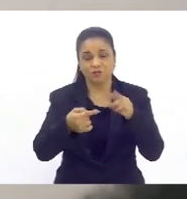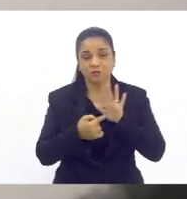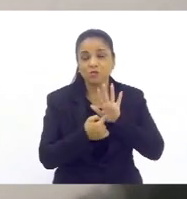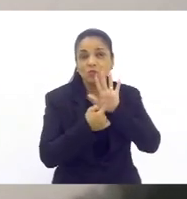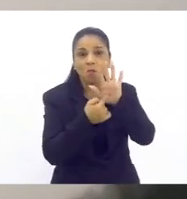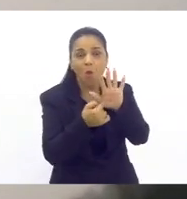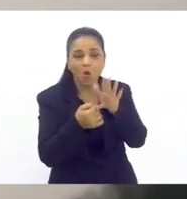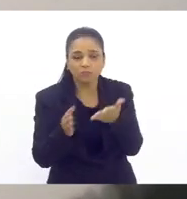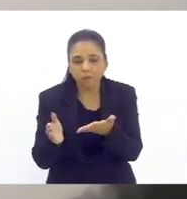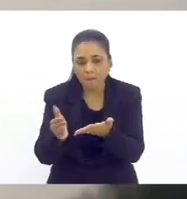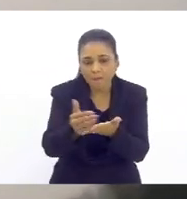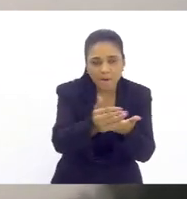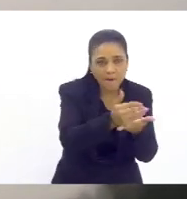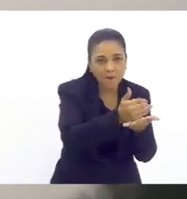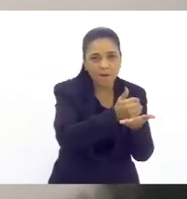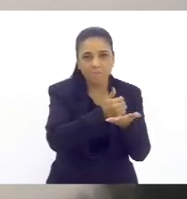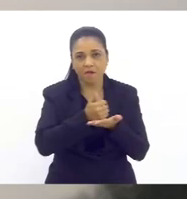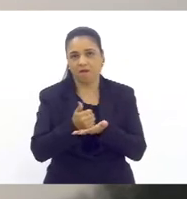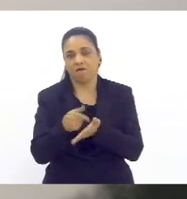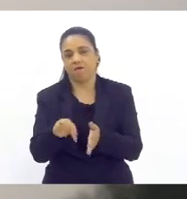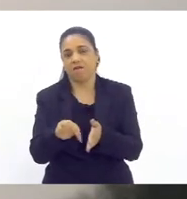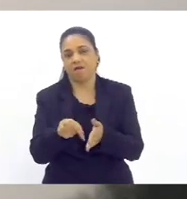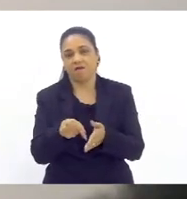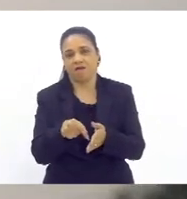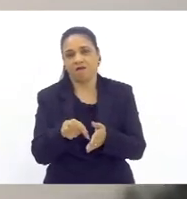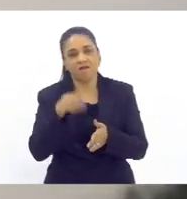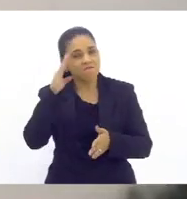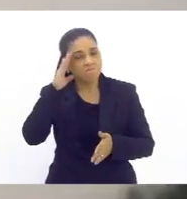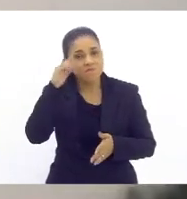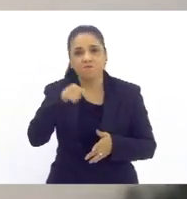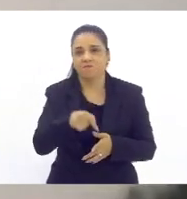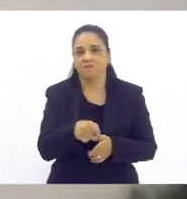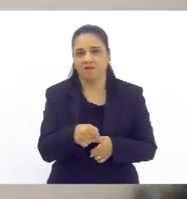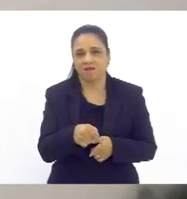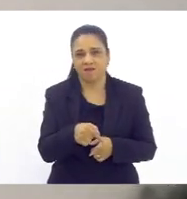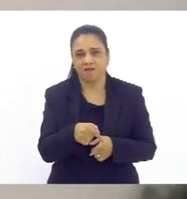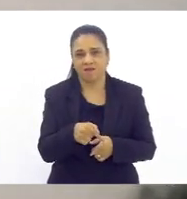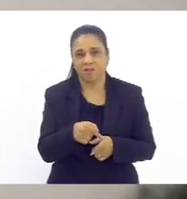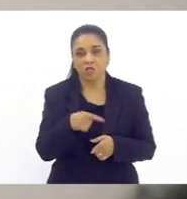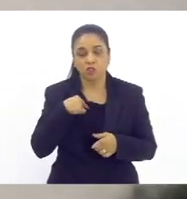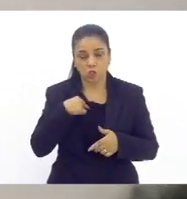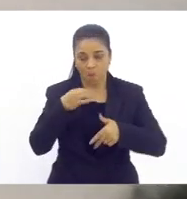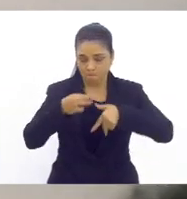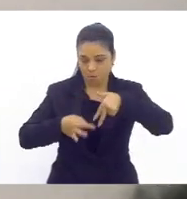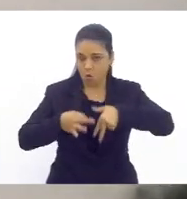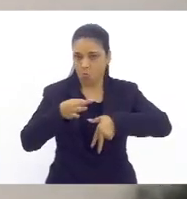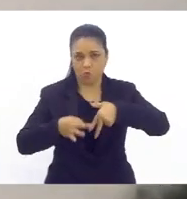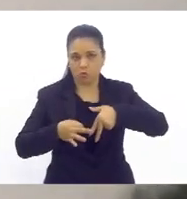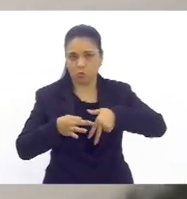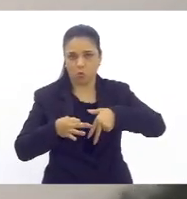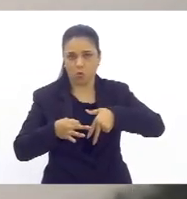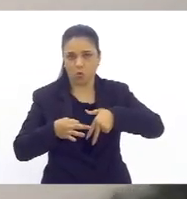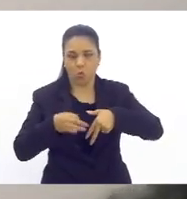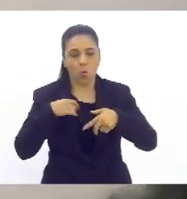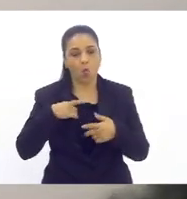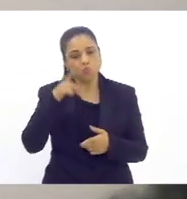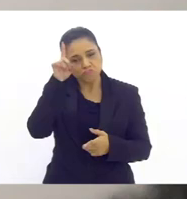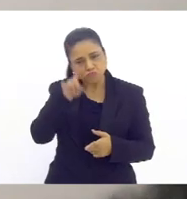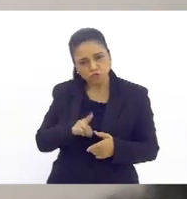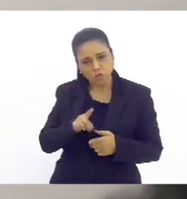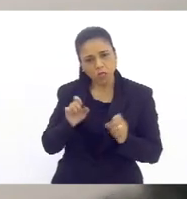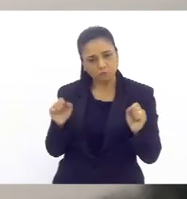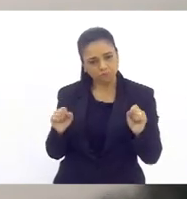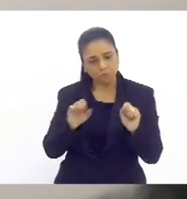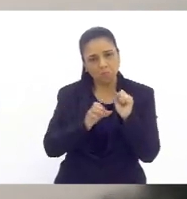em como imprescindível para que a gente não seja não só promotor e garantidor de direitos mas